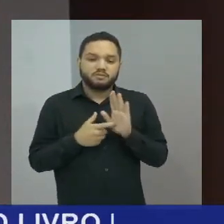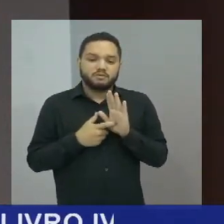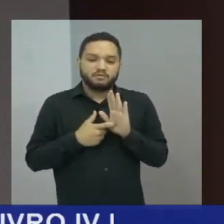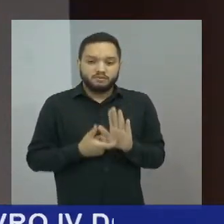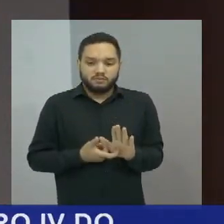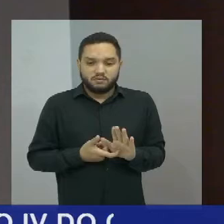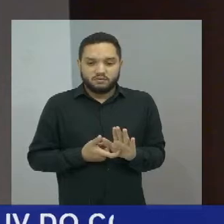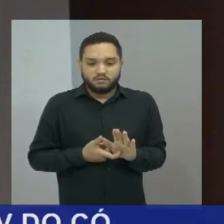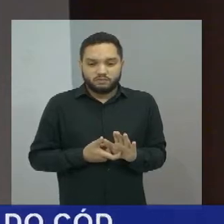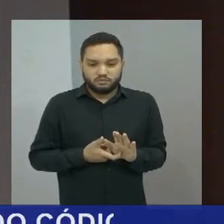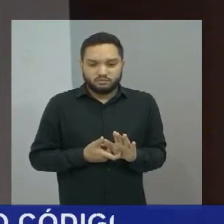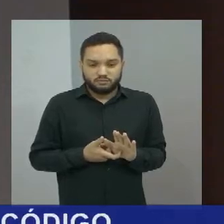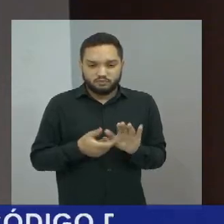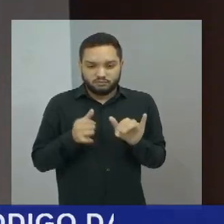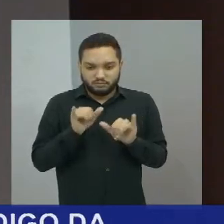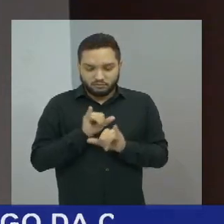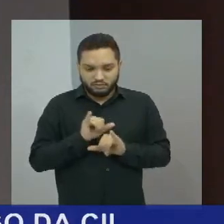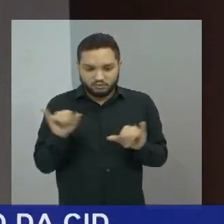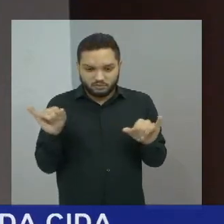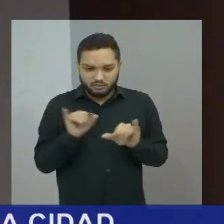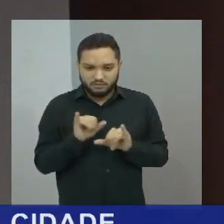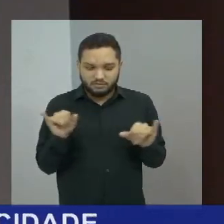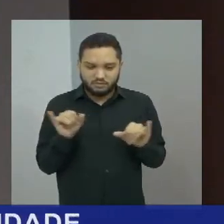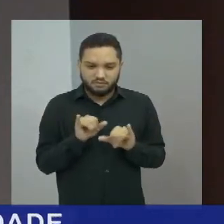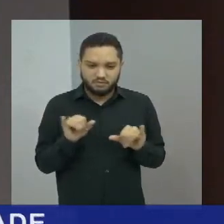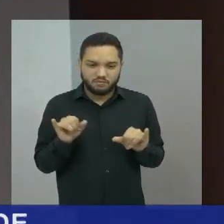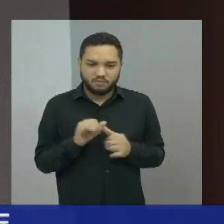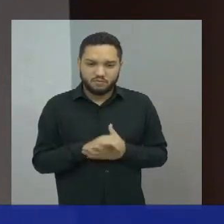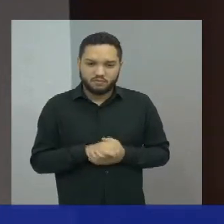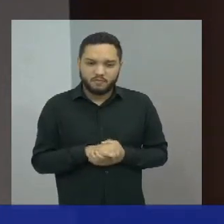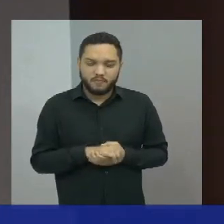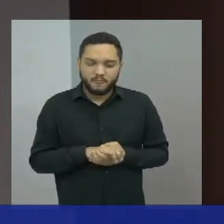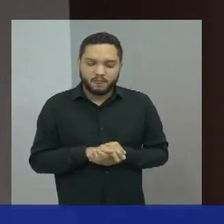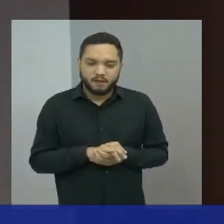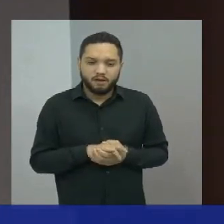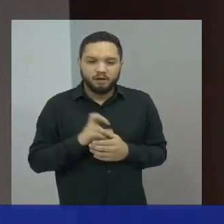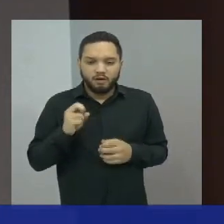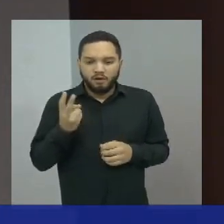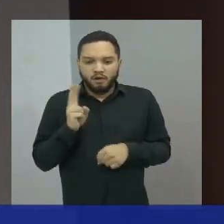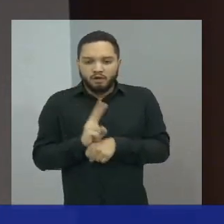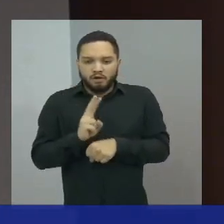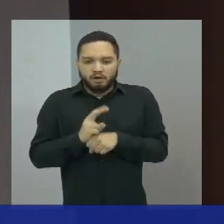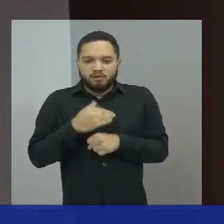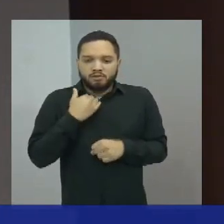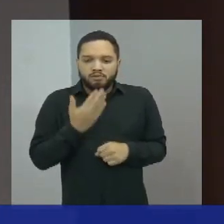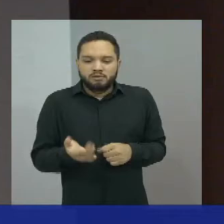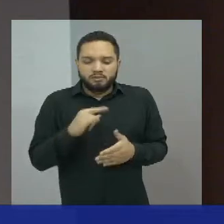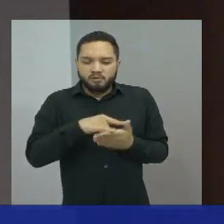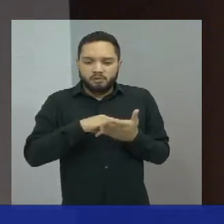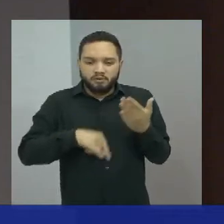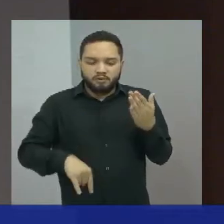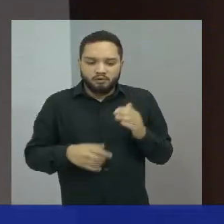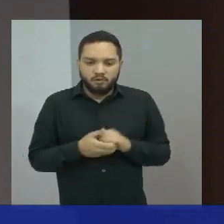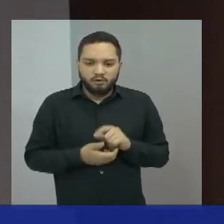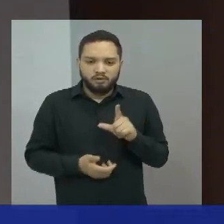instalar anúncio indicativo, publicitário ou provisório sem o devido licenciamento.